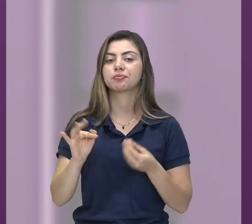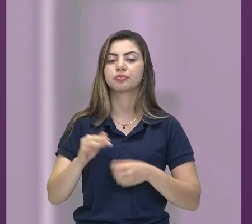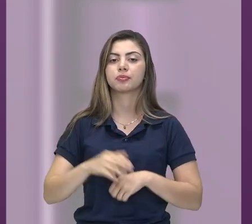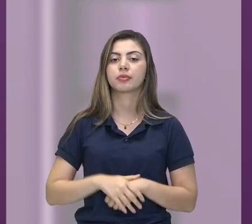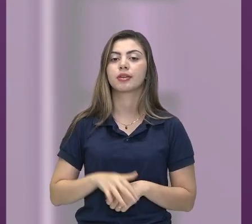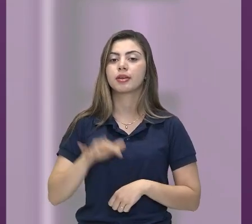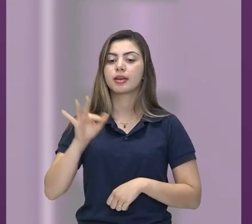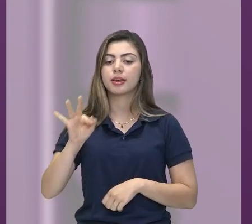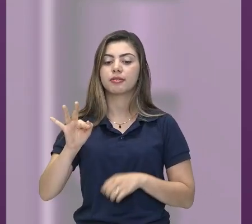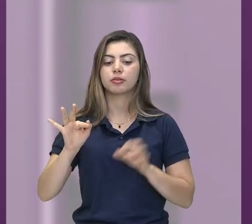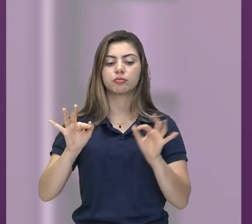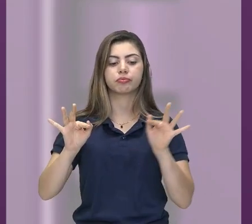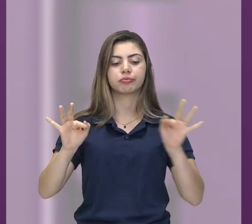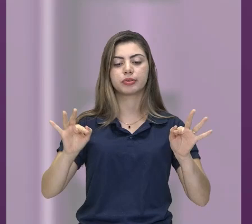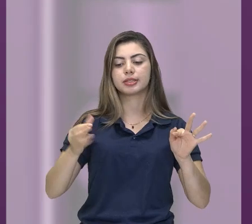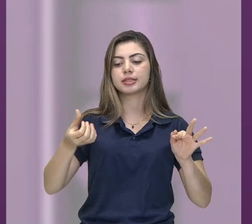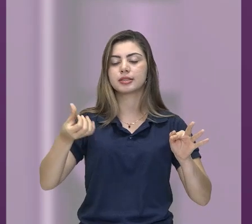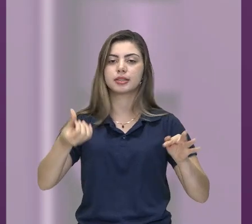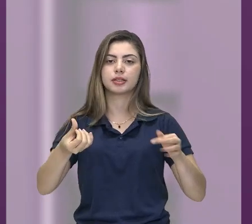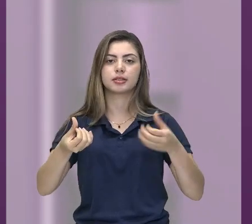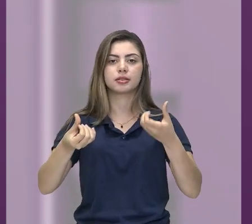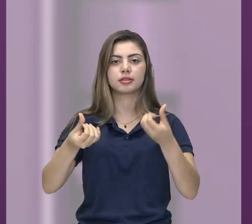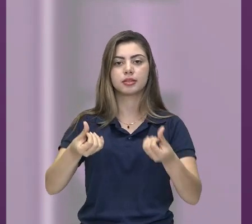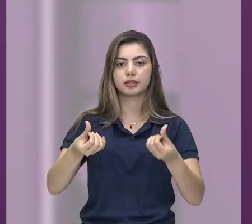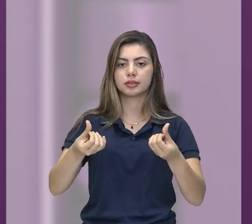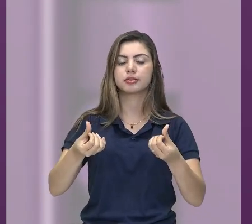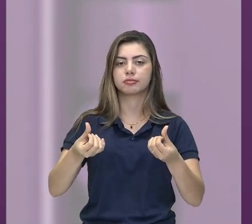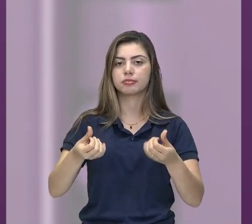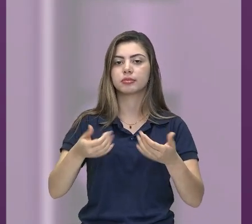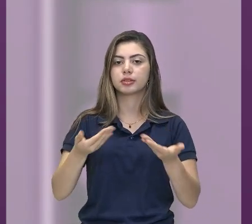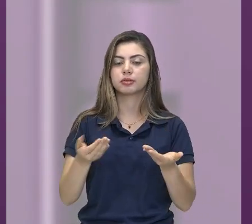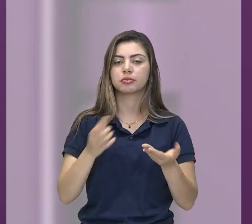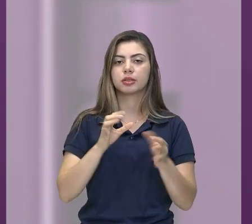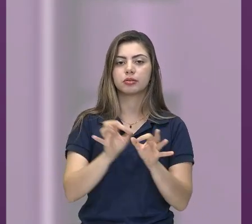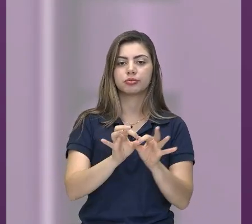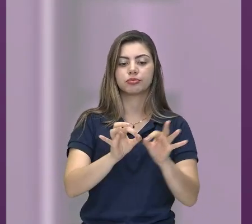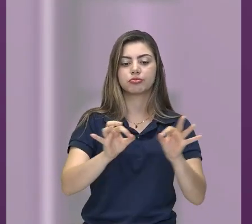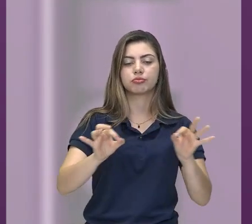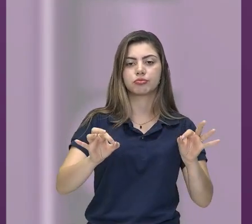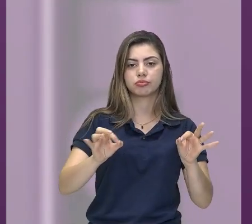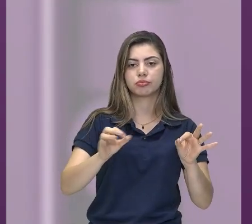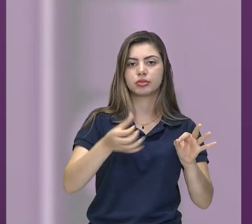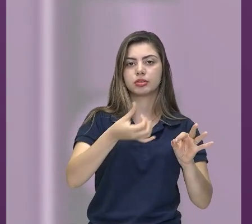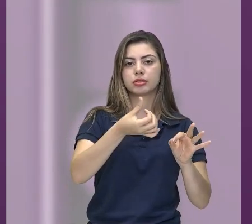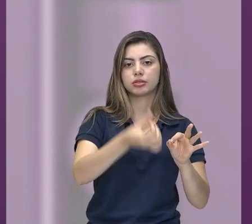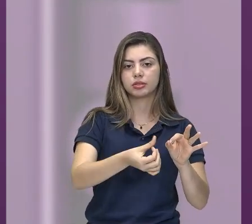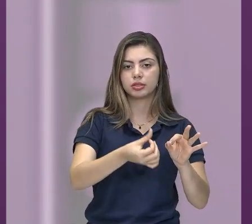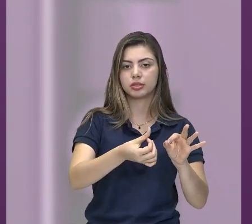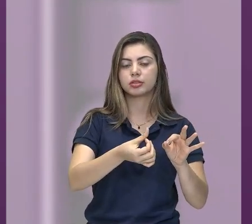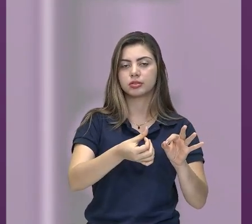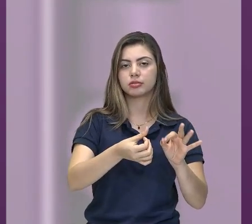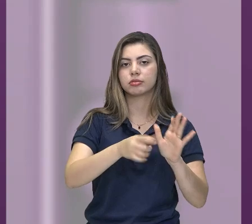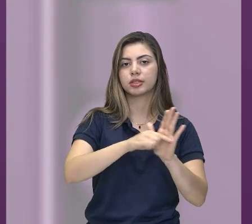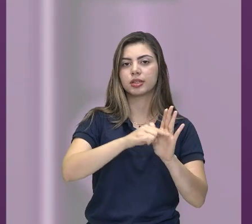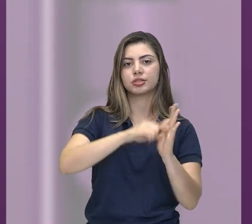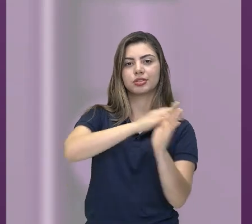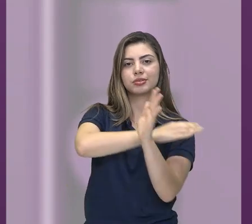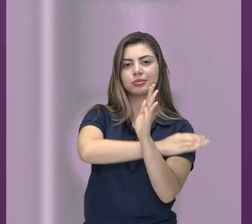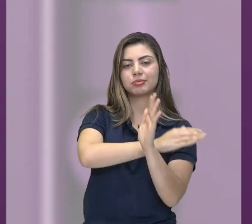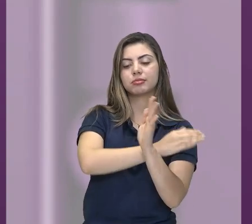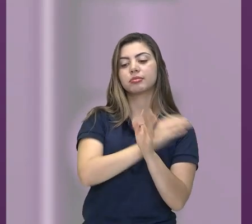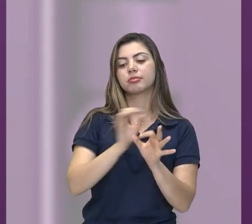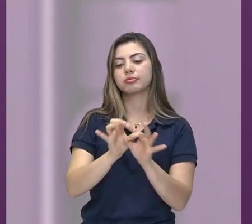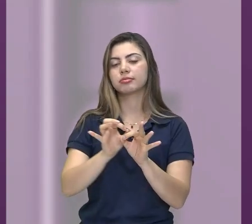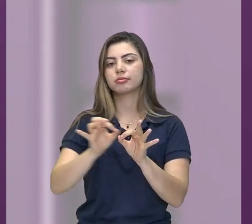para cada uma das direções. Então, 6 unidades para a esquerda, né, no sentido negativo do plano cartesiano, e 6 também